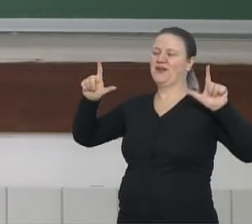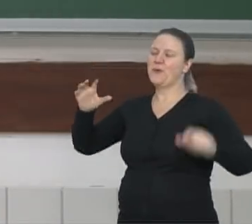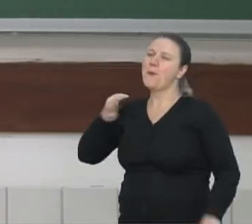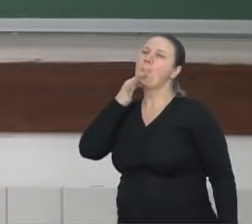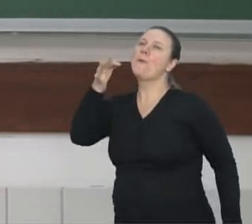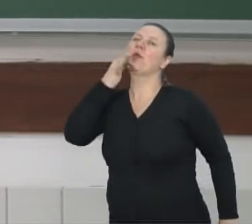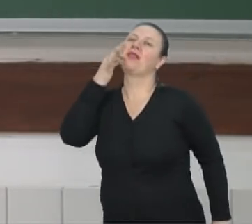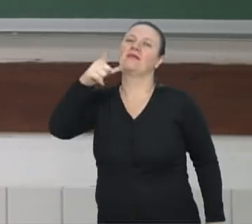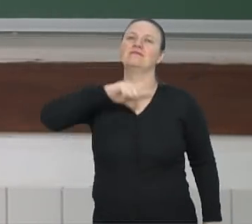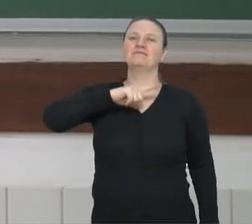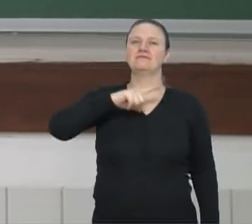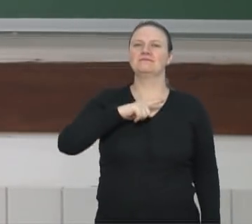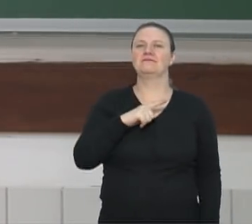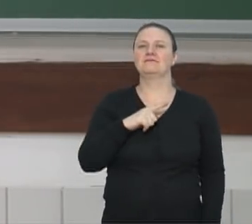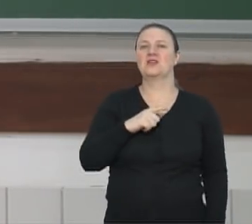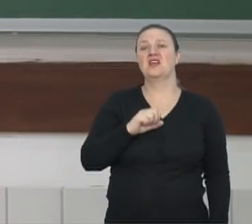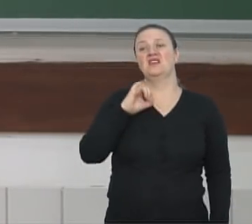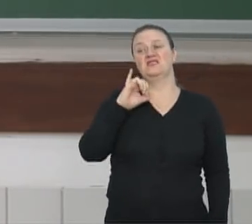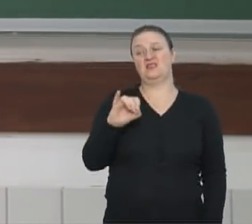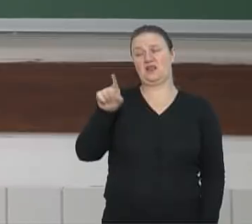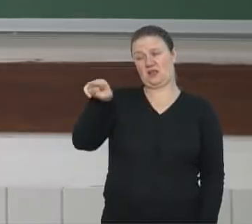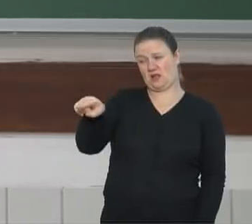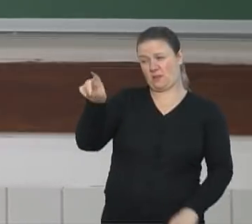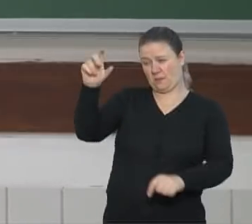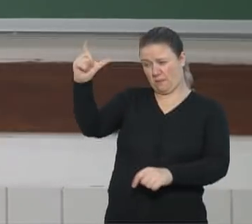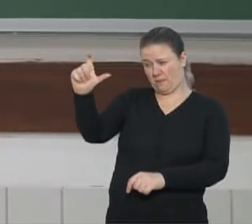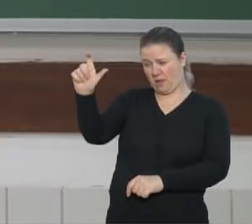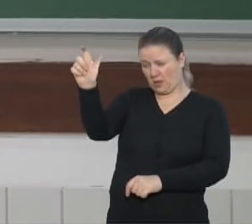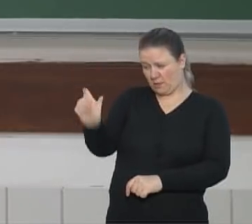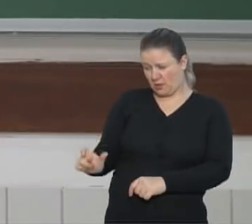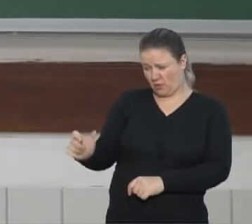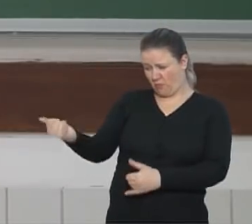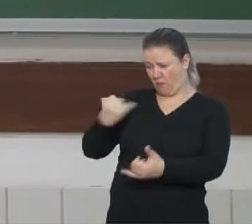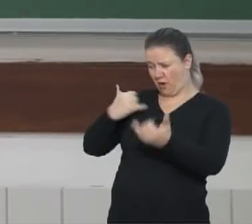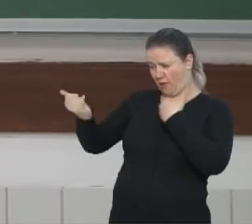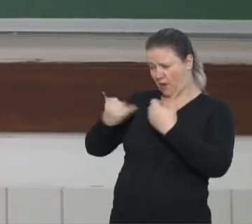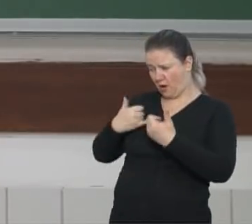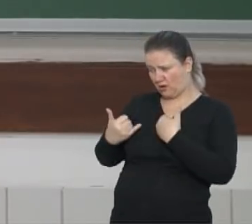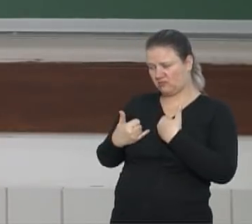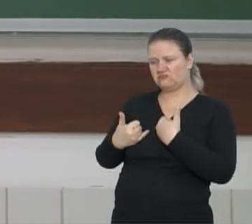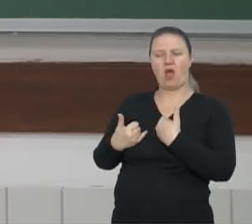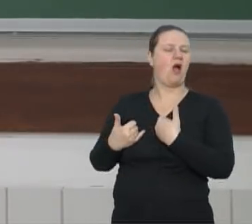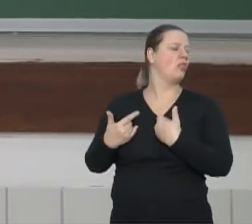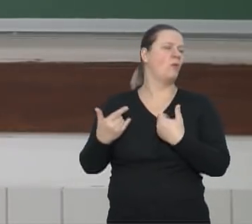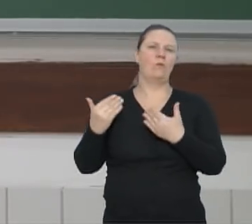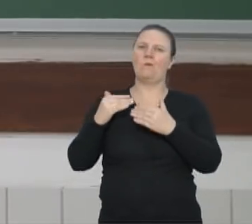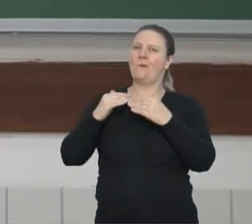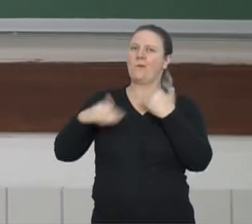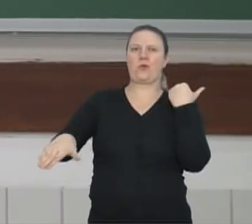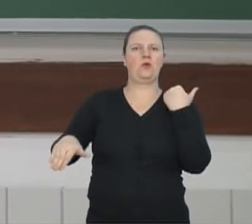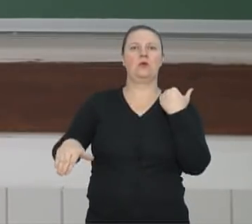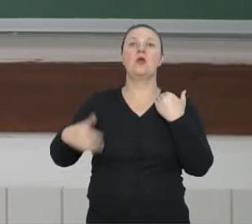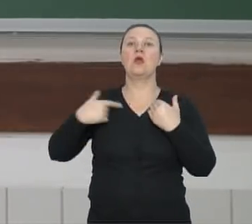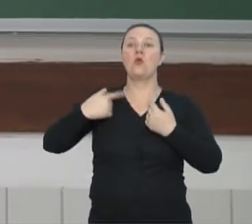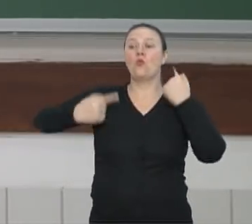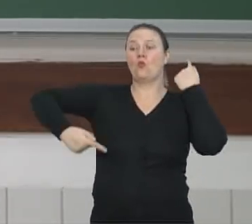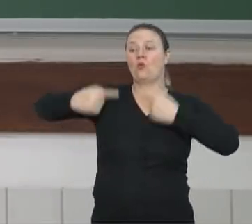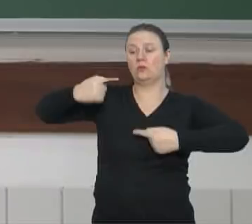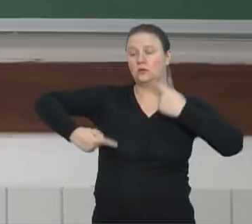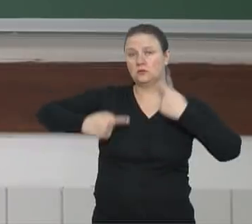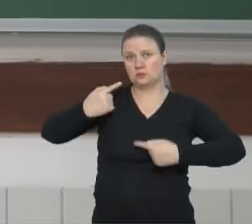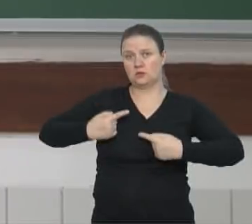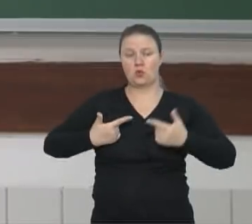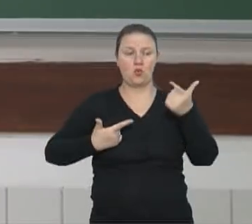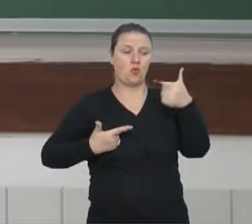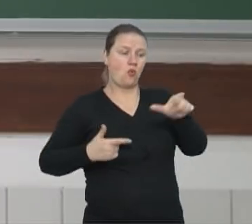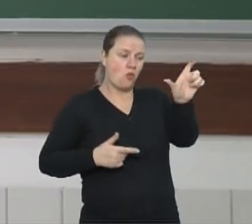colocou algum assunto, não me convenceu. Aí, com os meus argumentos, eu vou debater aquilo. Aí o outro, com os argumentos,